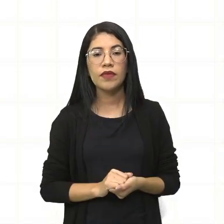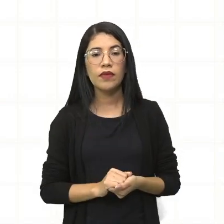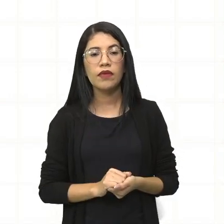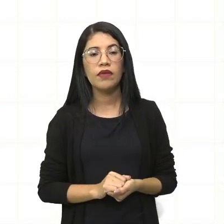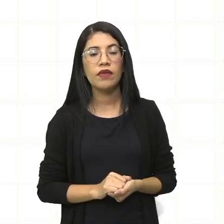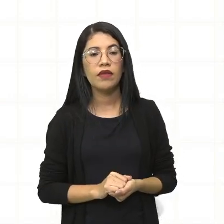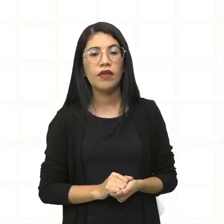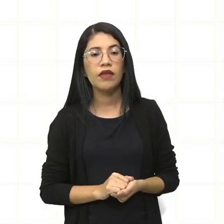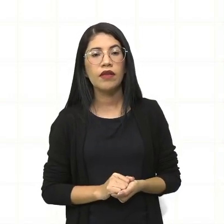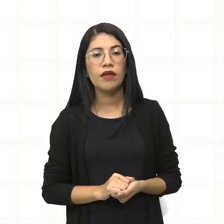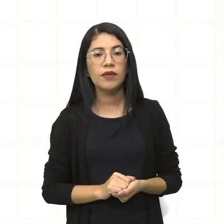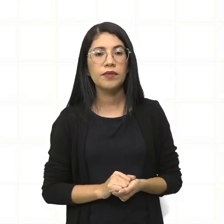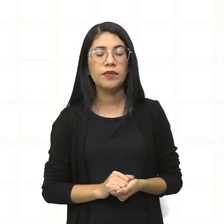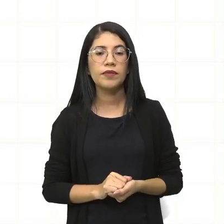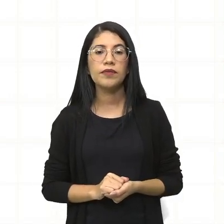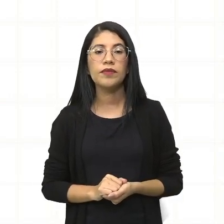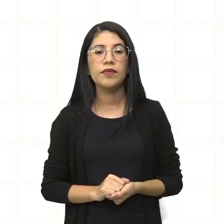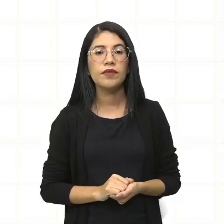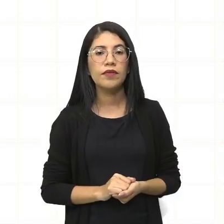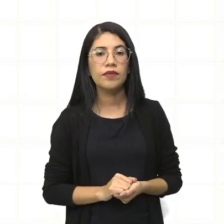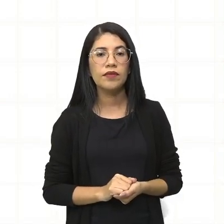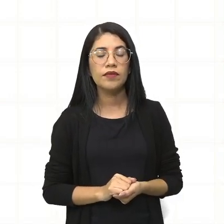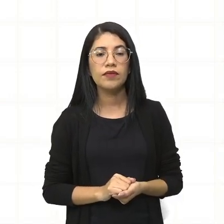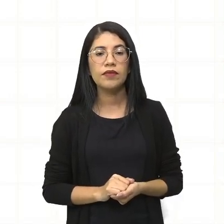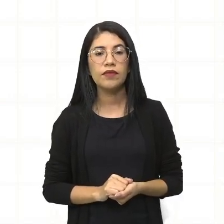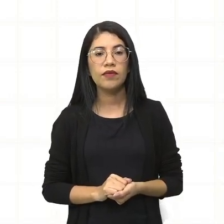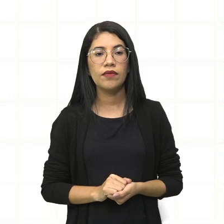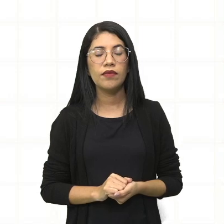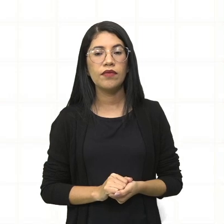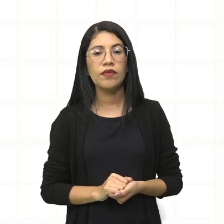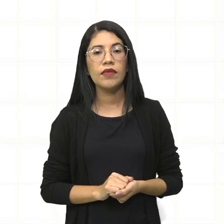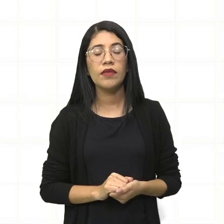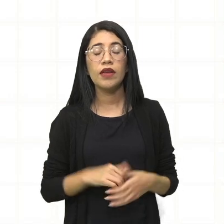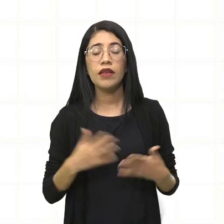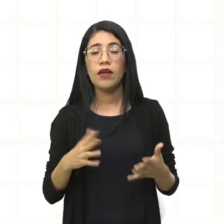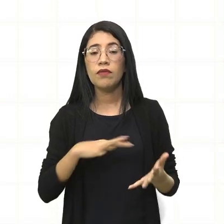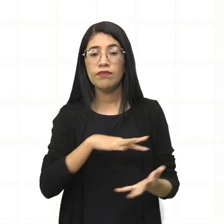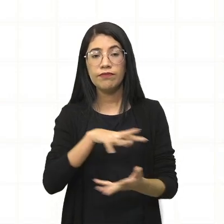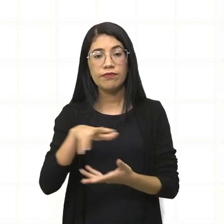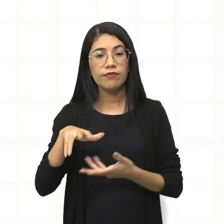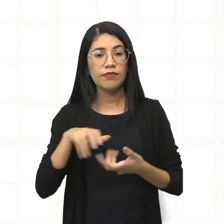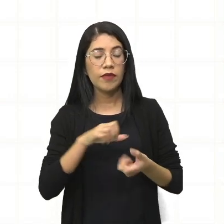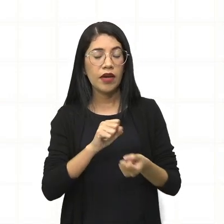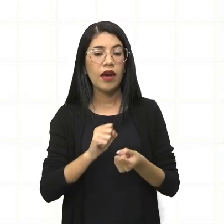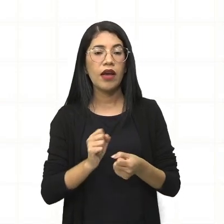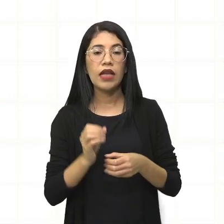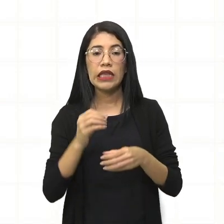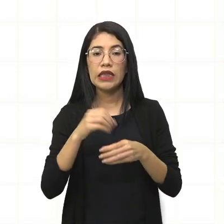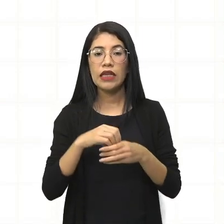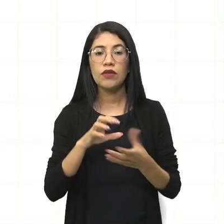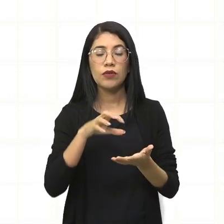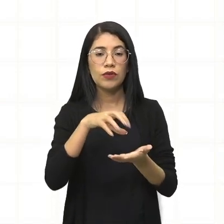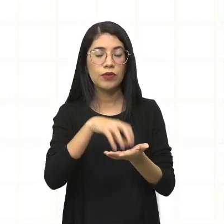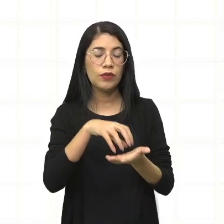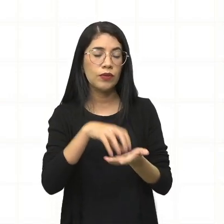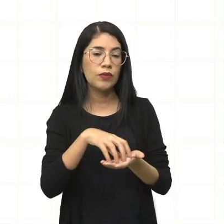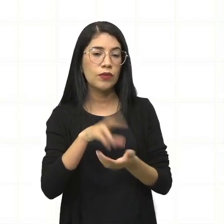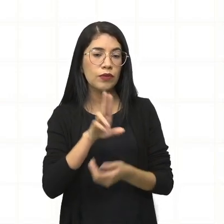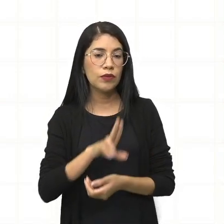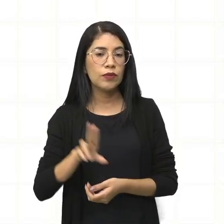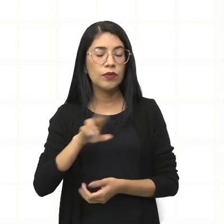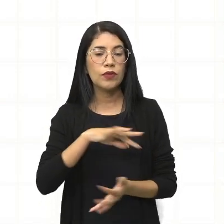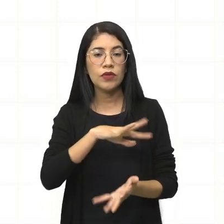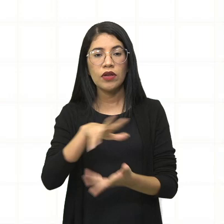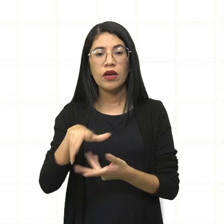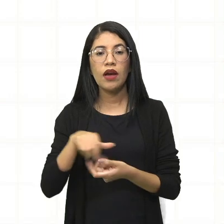existentes nesses lugares. Então, a questão da sustentabilidade dentro das unidades de uso